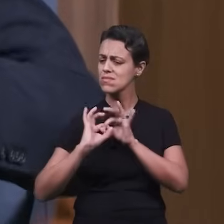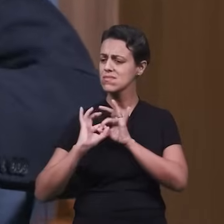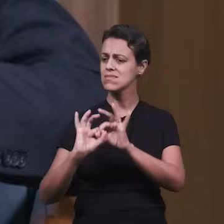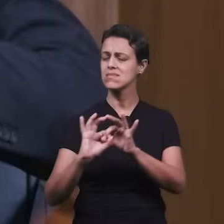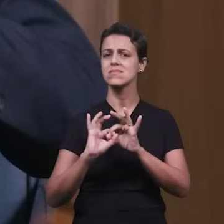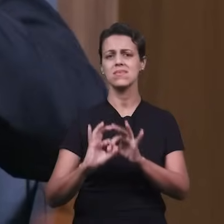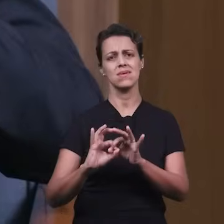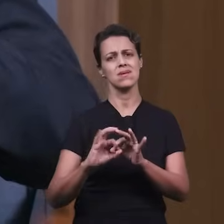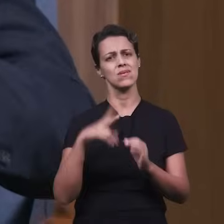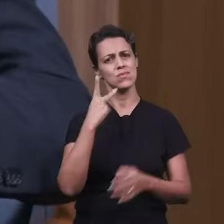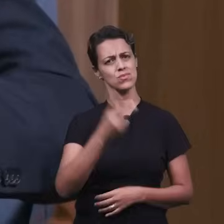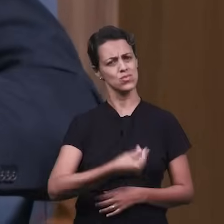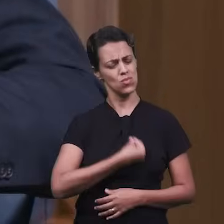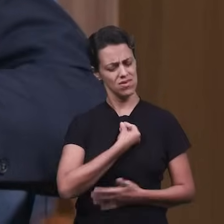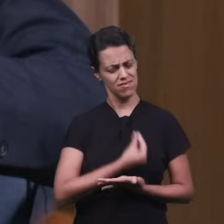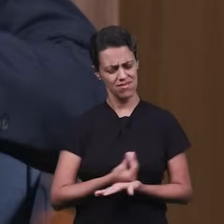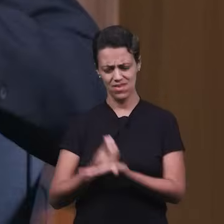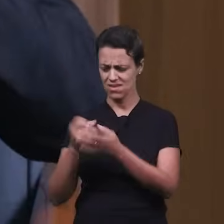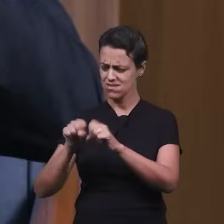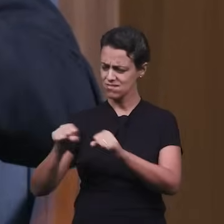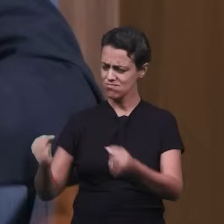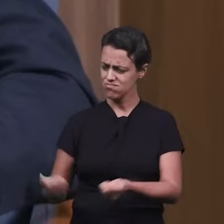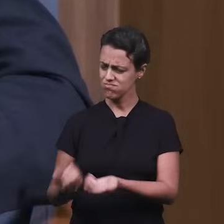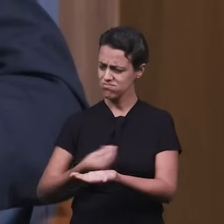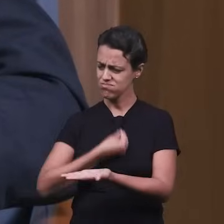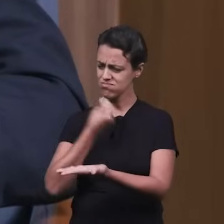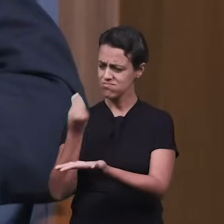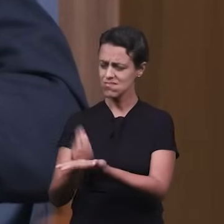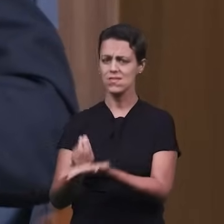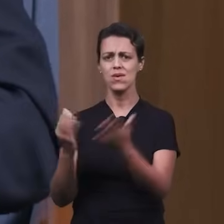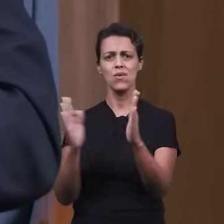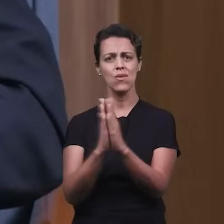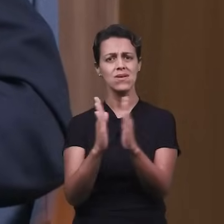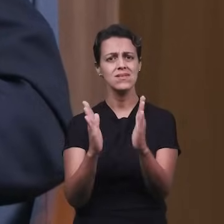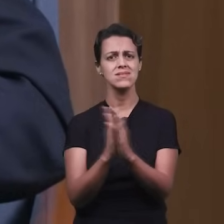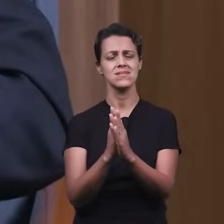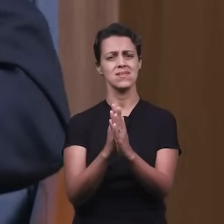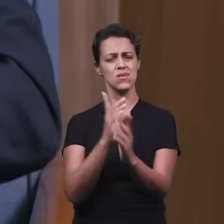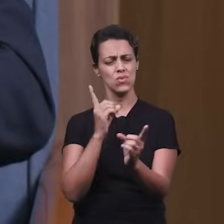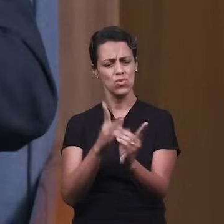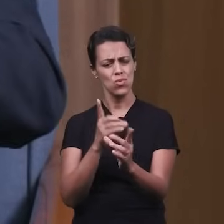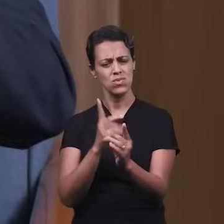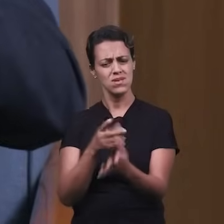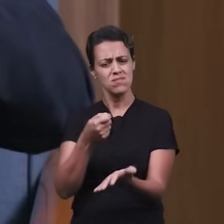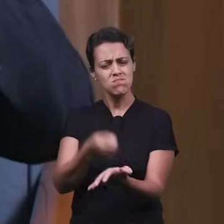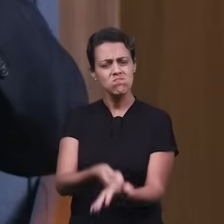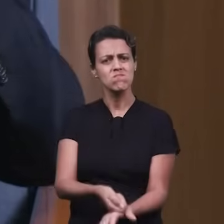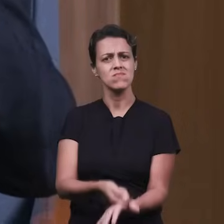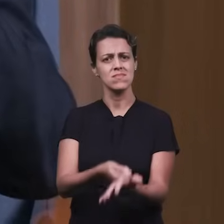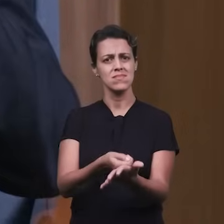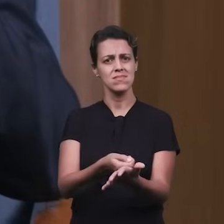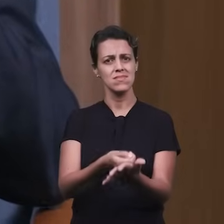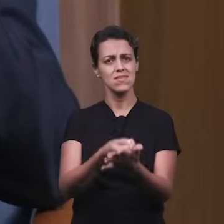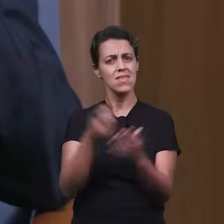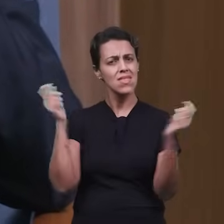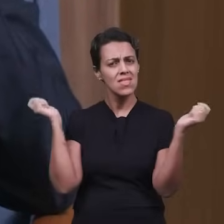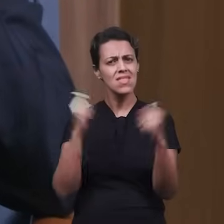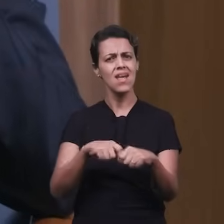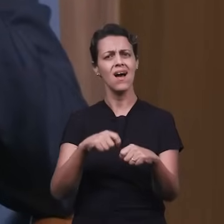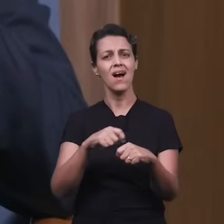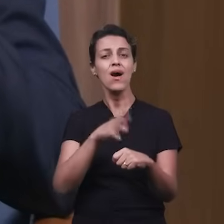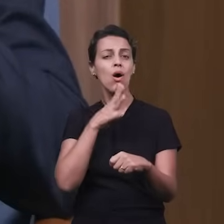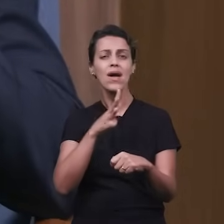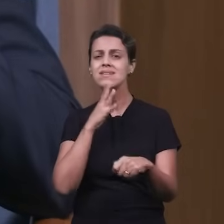no altar, em oração, firmado na doutrina, ele tem esse acesso livre